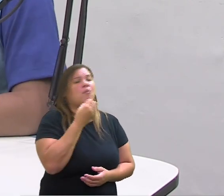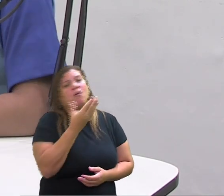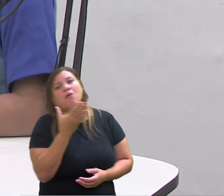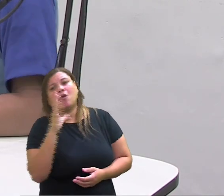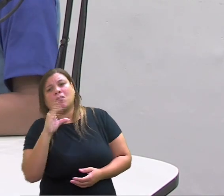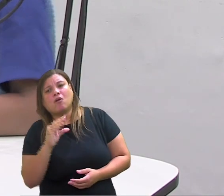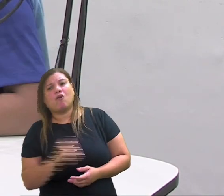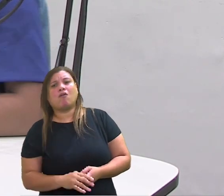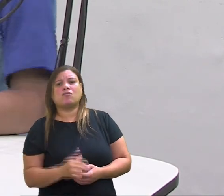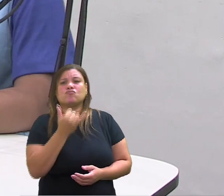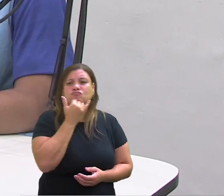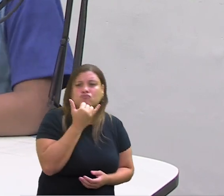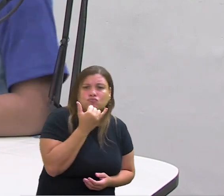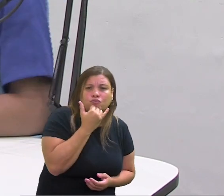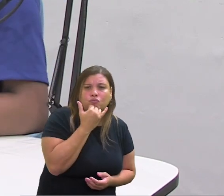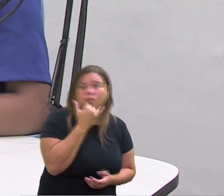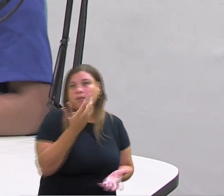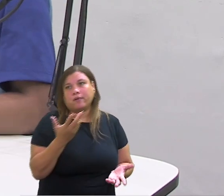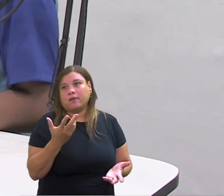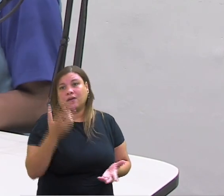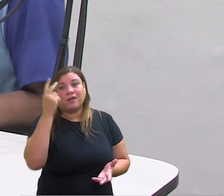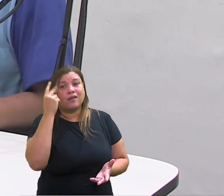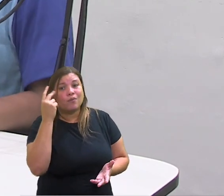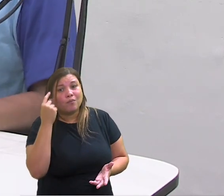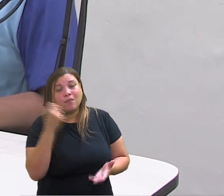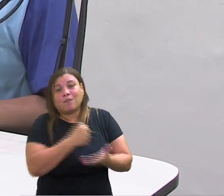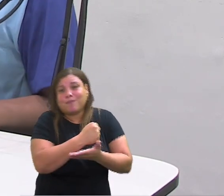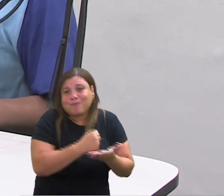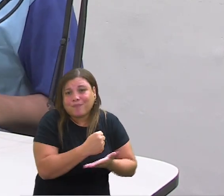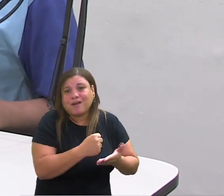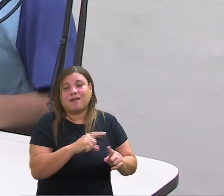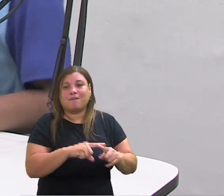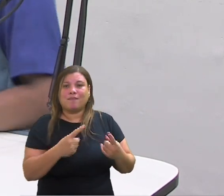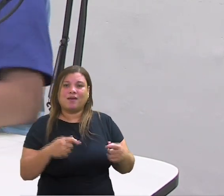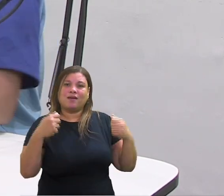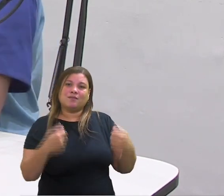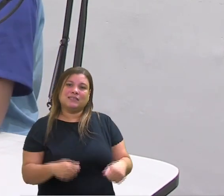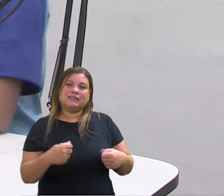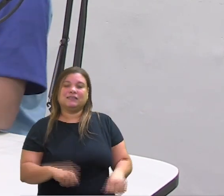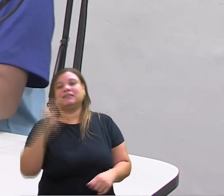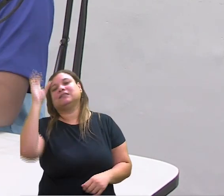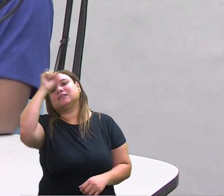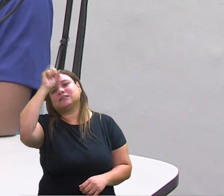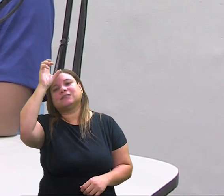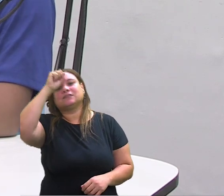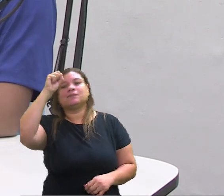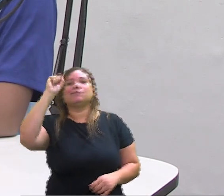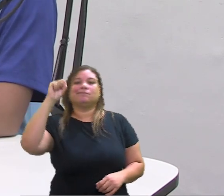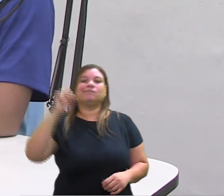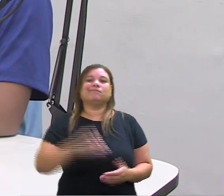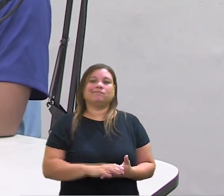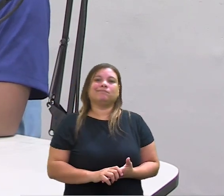Nossa, Enquanto quando tá falando você sai da chega minha assim, frente, eu tô achando que a pessoa ainda tem uma noção. né? Aí já chega assim, dá